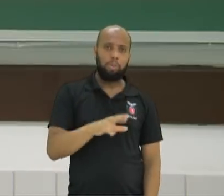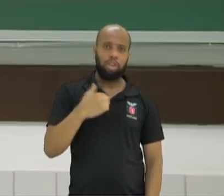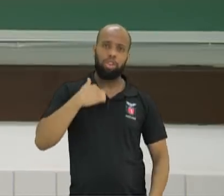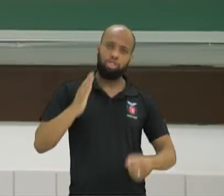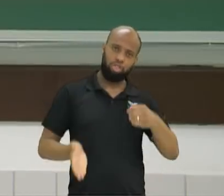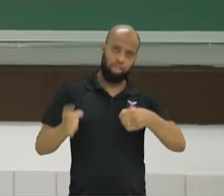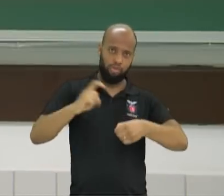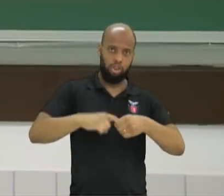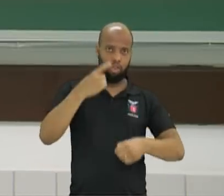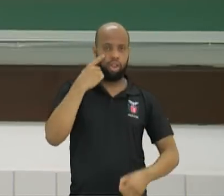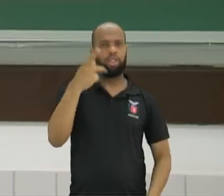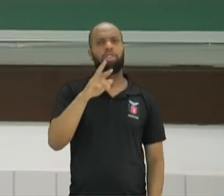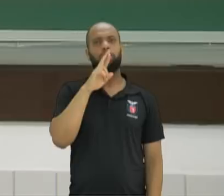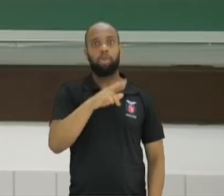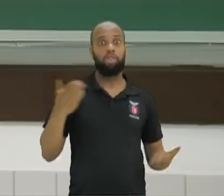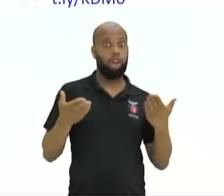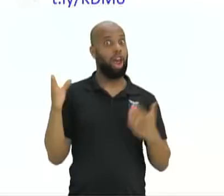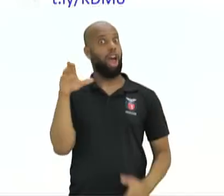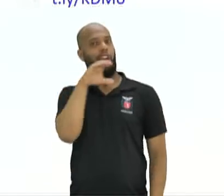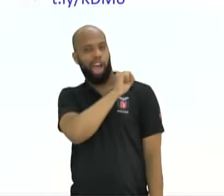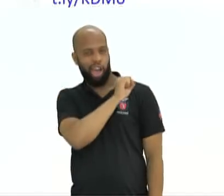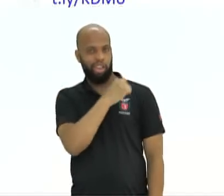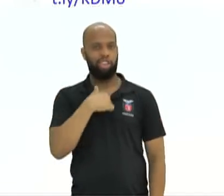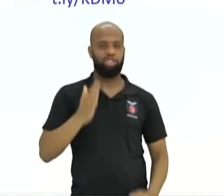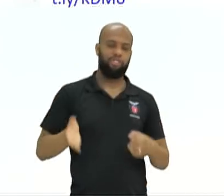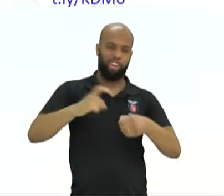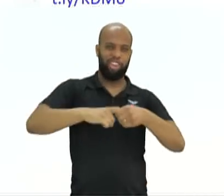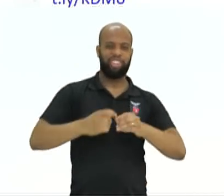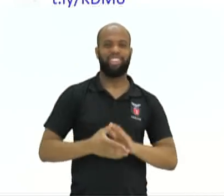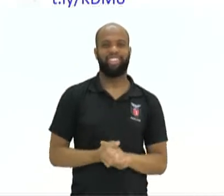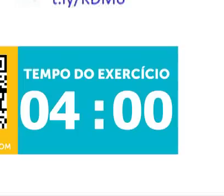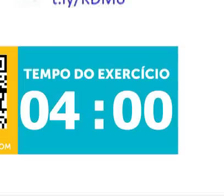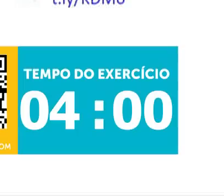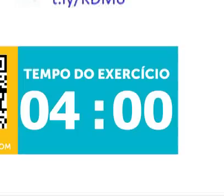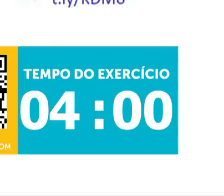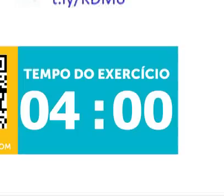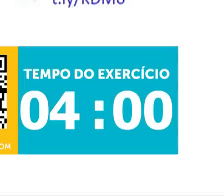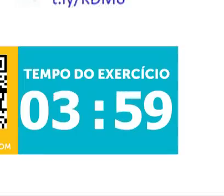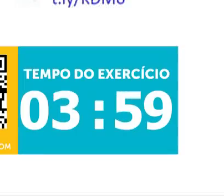minutinhos, dessa vez vai ser bem rápido, tá? E logo nós voltamos.